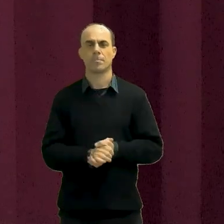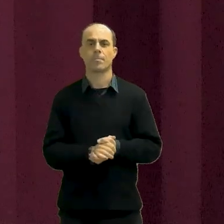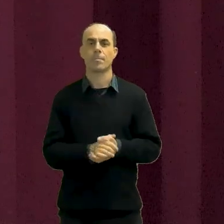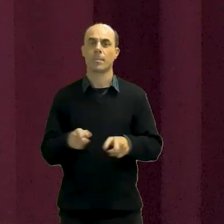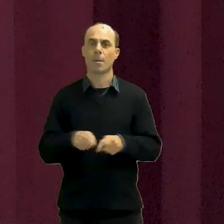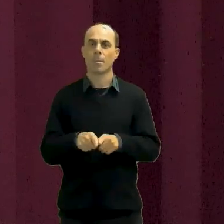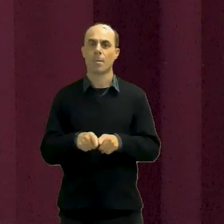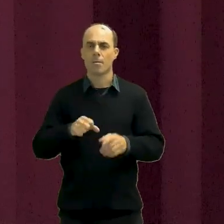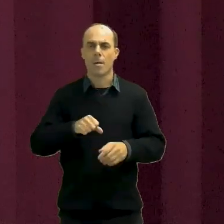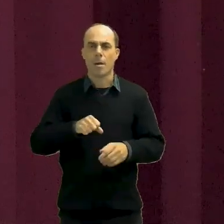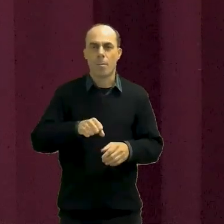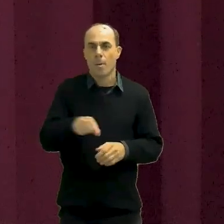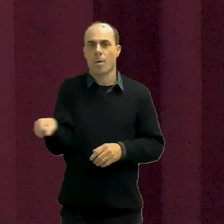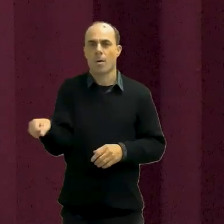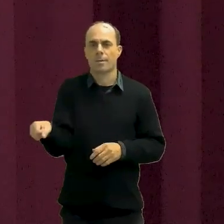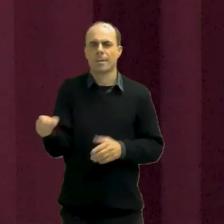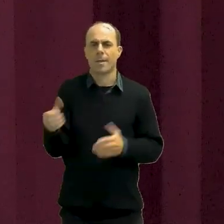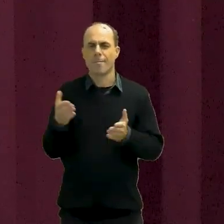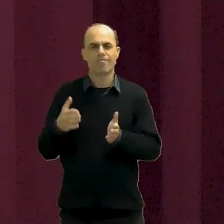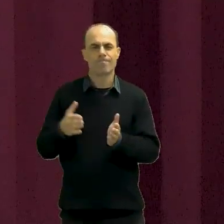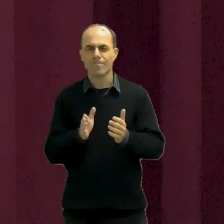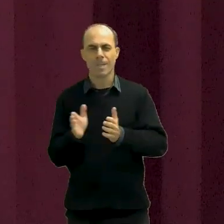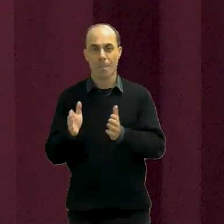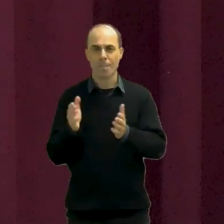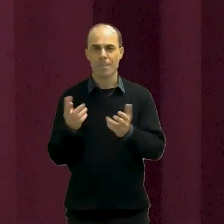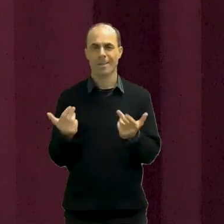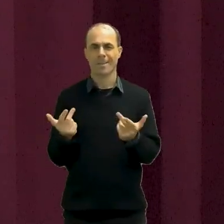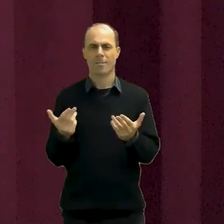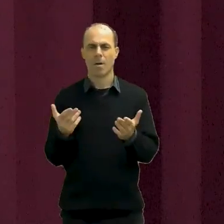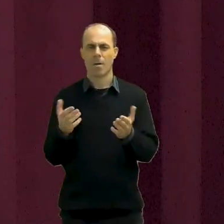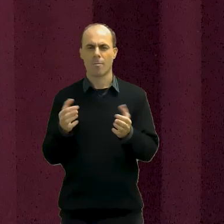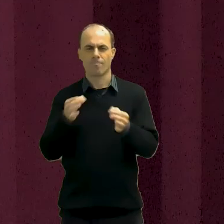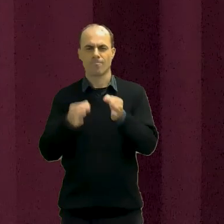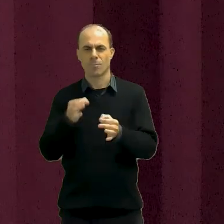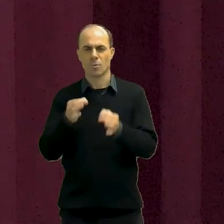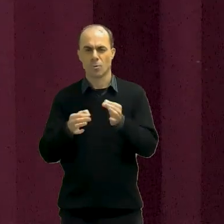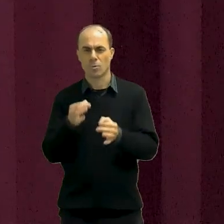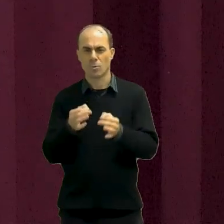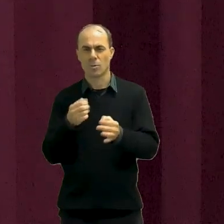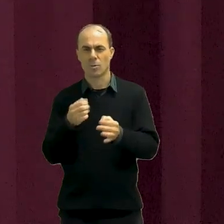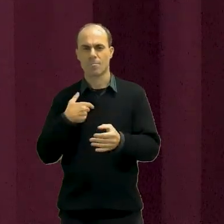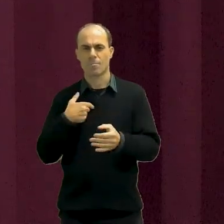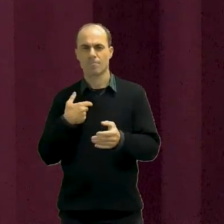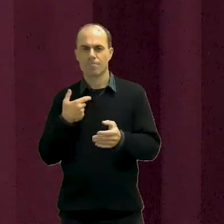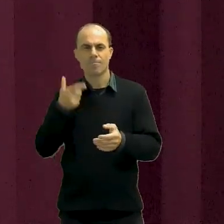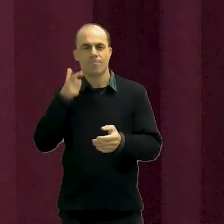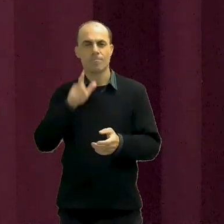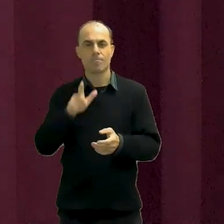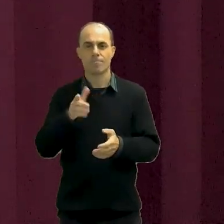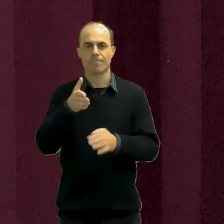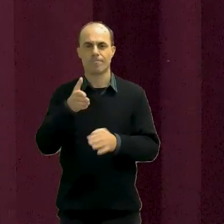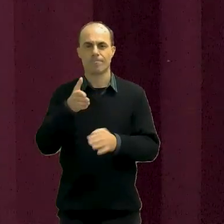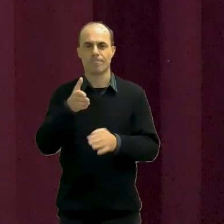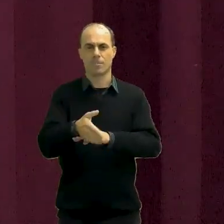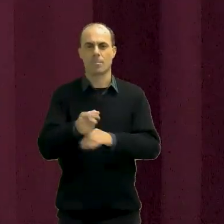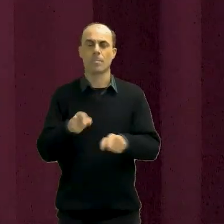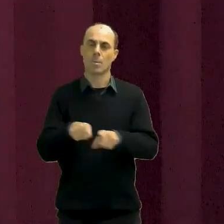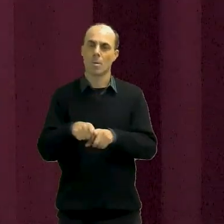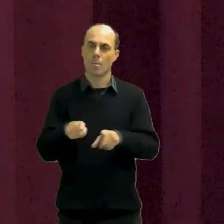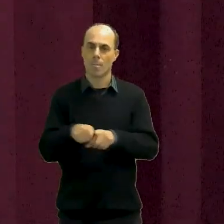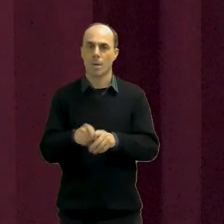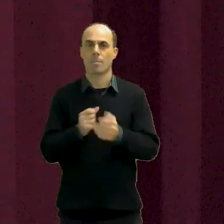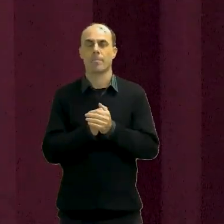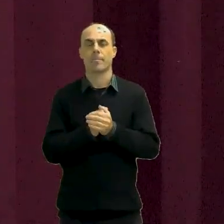porta né é um caminho de acesso à justiça você tem várias várias você tem a Defensoria Pública Você tem o